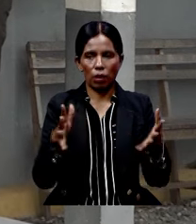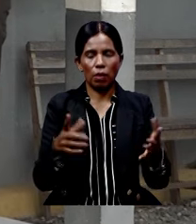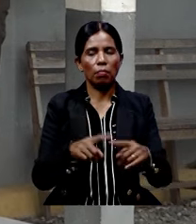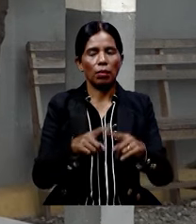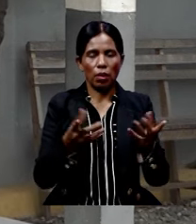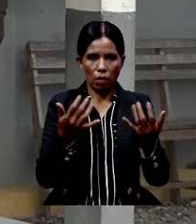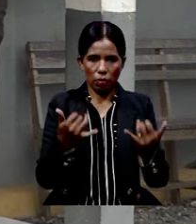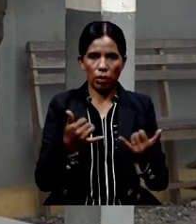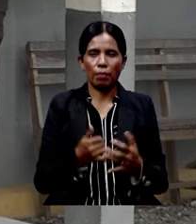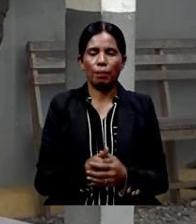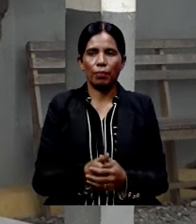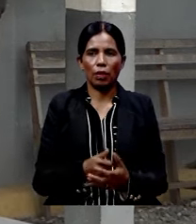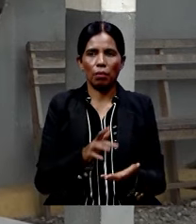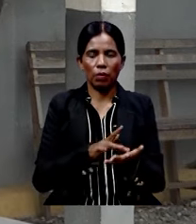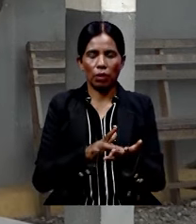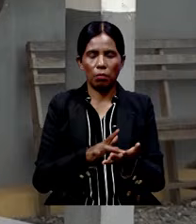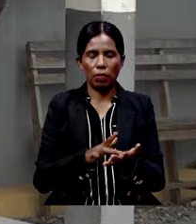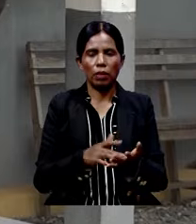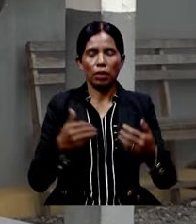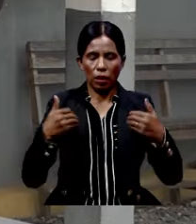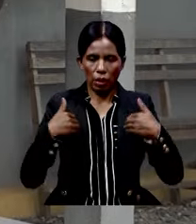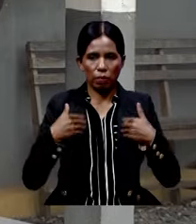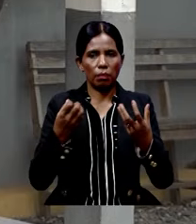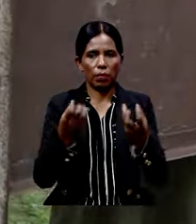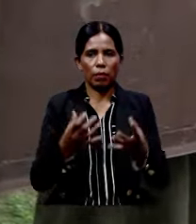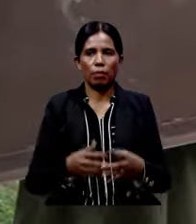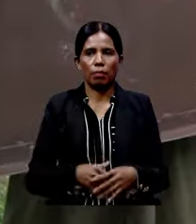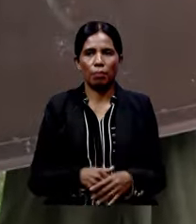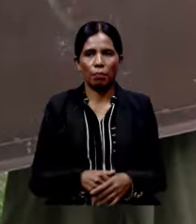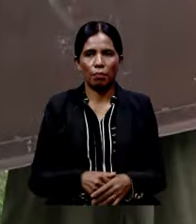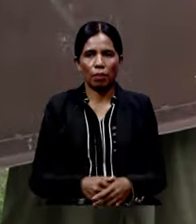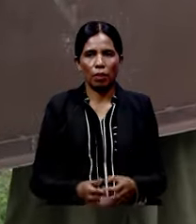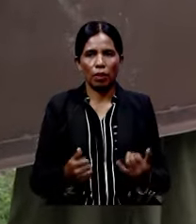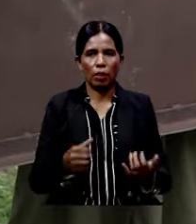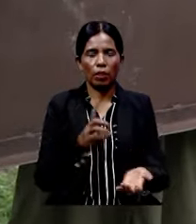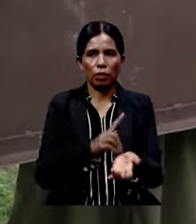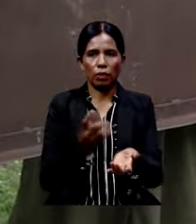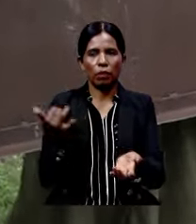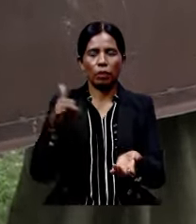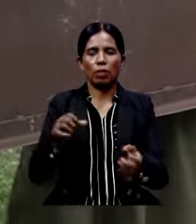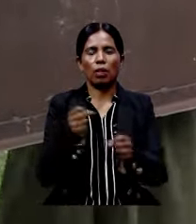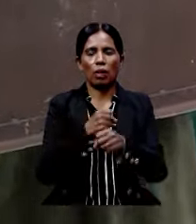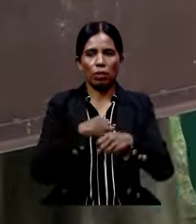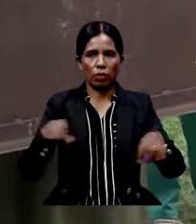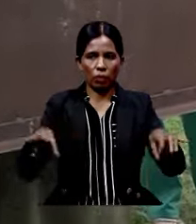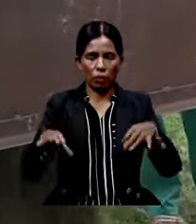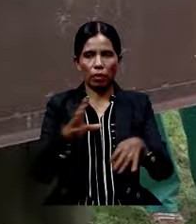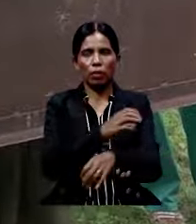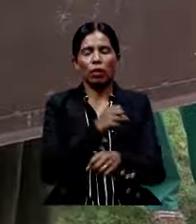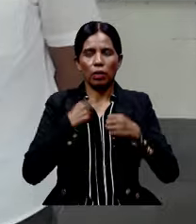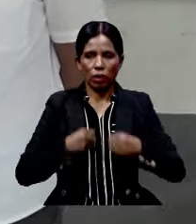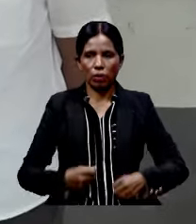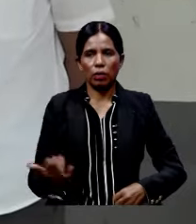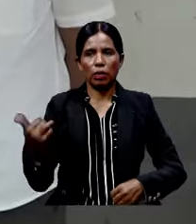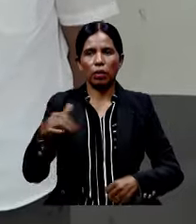provisoriamente estoc em moruk se suficiente ela. Dadaung ne pessoal saúde ne behalauk nar ia fasilidade saúde sire